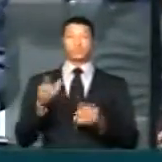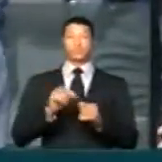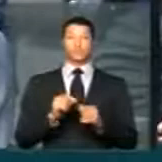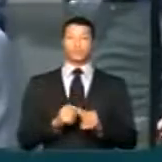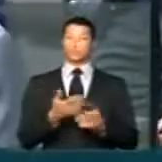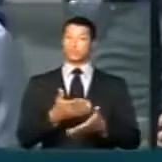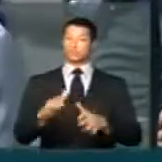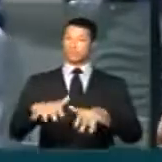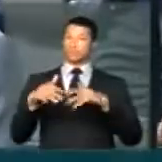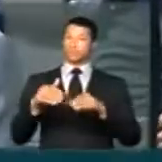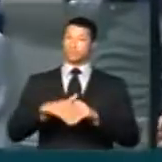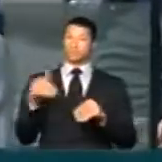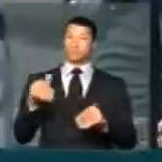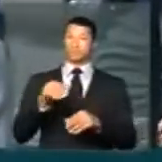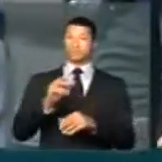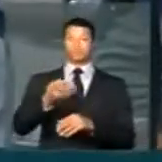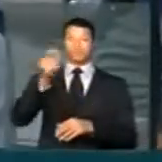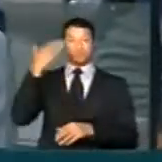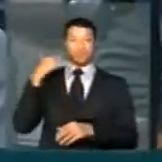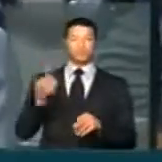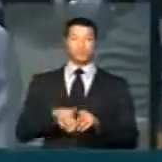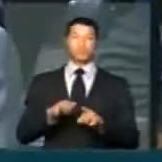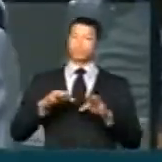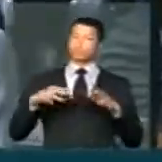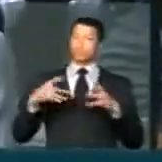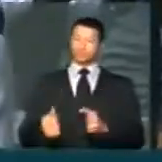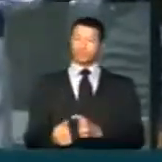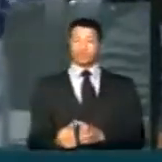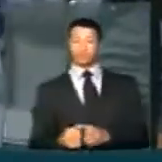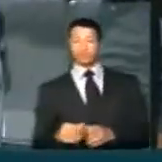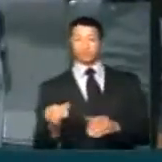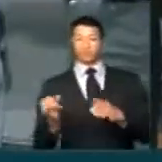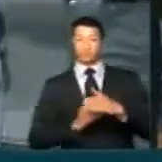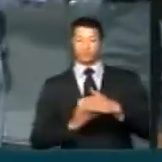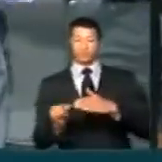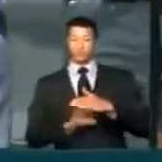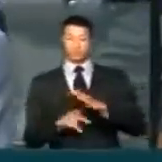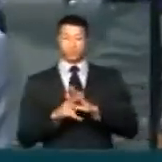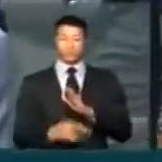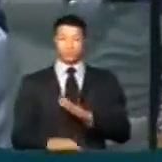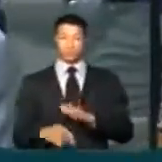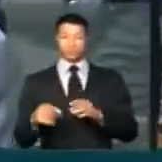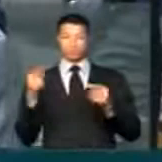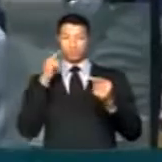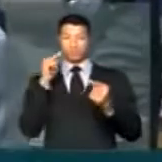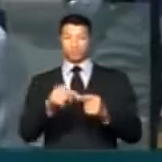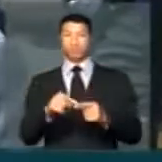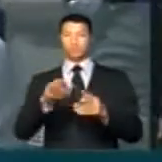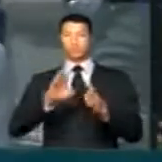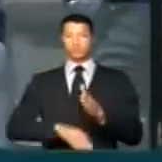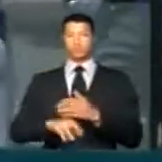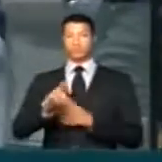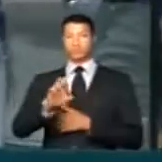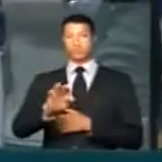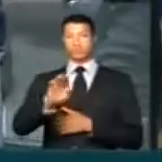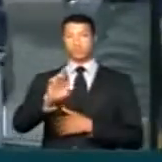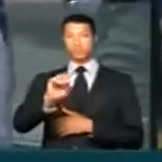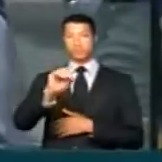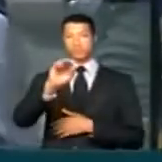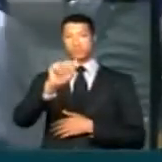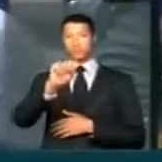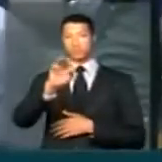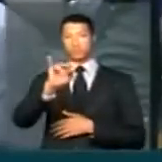feito, íamos retirar a retroatividade. Todas as instituições concordaram em retirar a retroatividade,